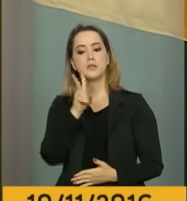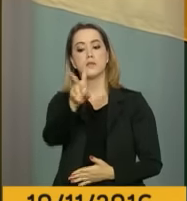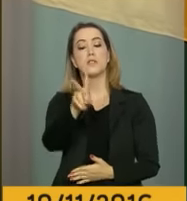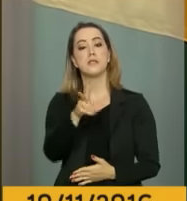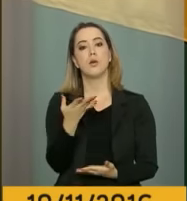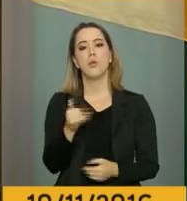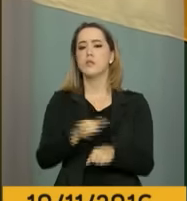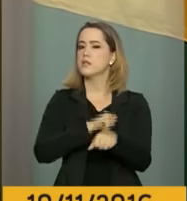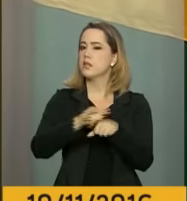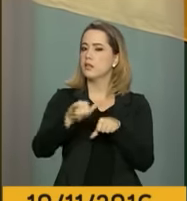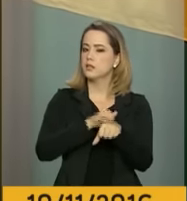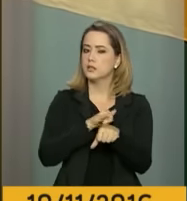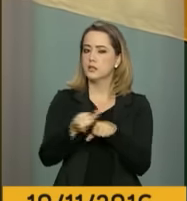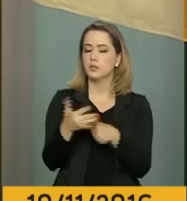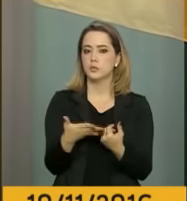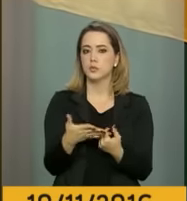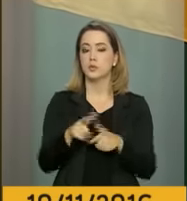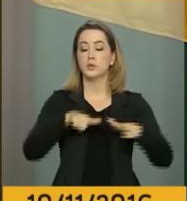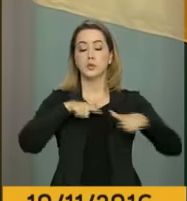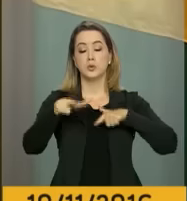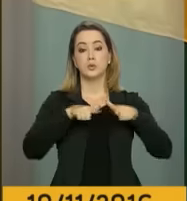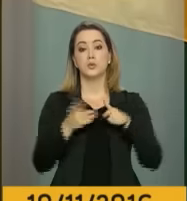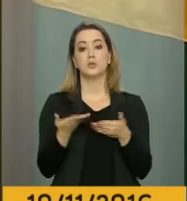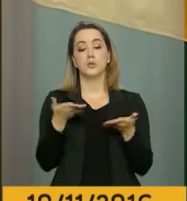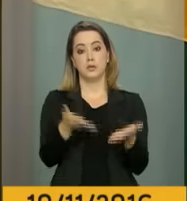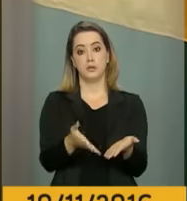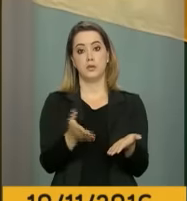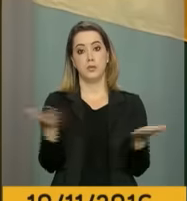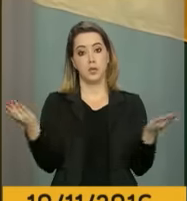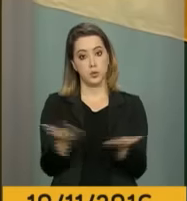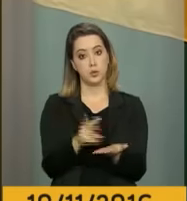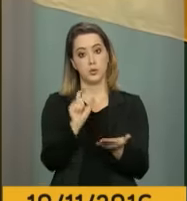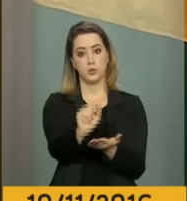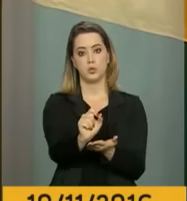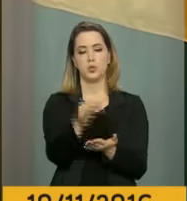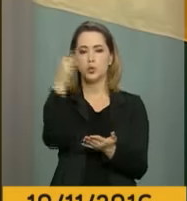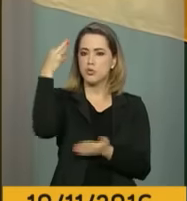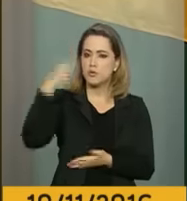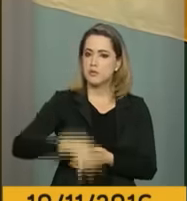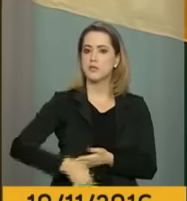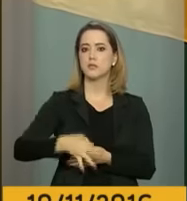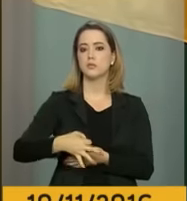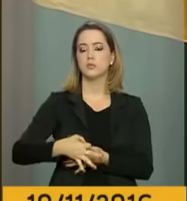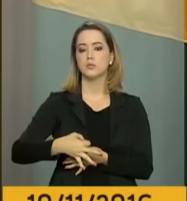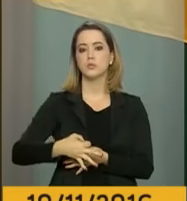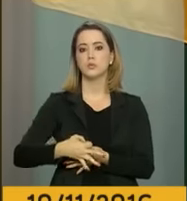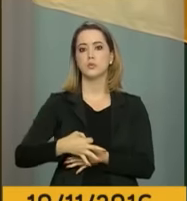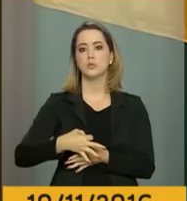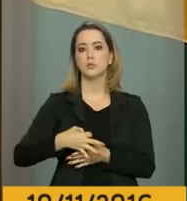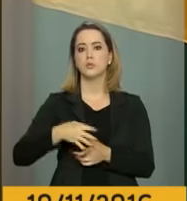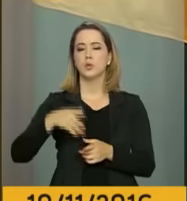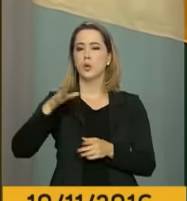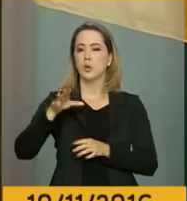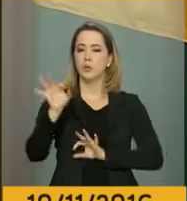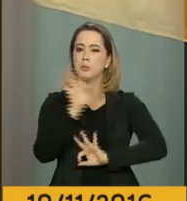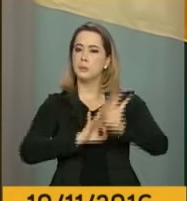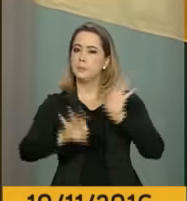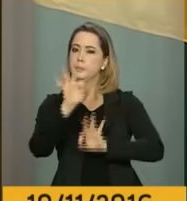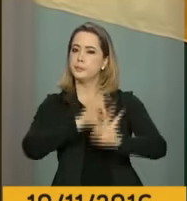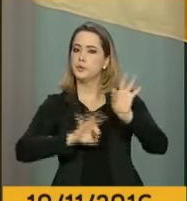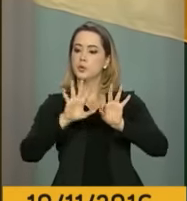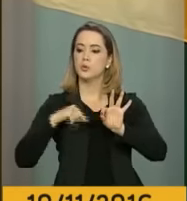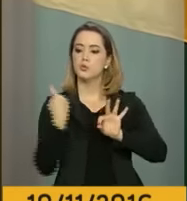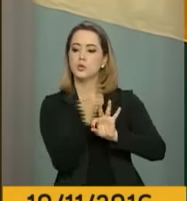estratégica. Os trabalhos deste fórum, certa e seguramente, moldarão os rumos